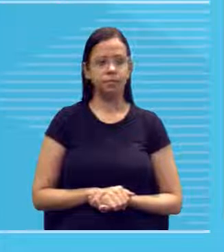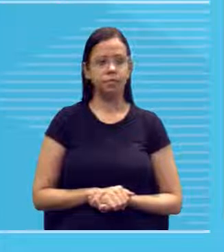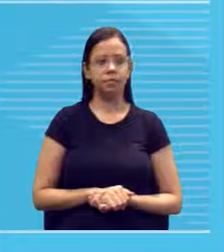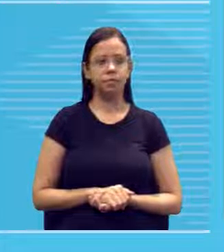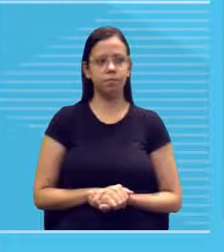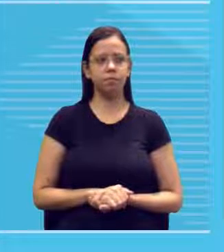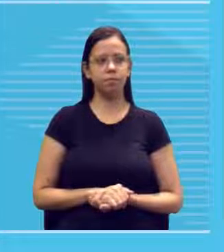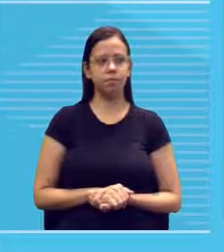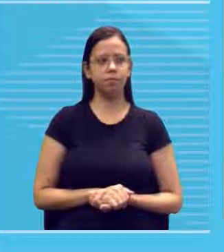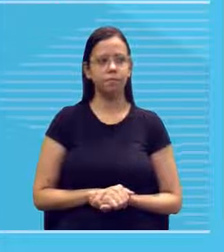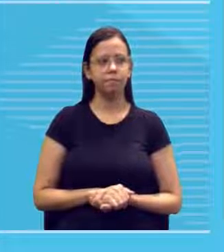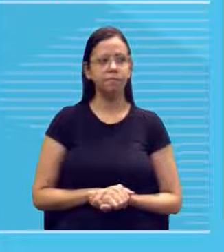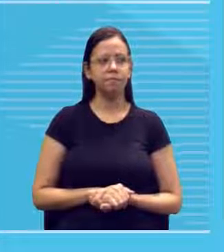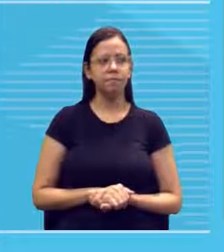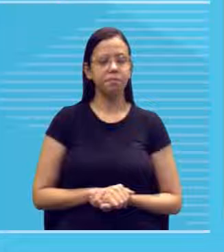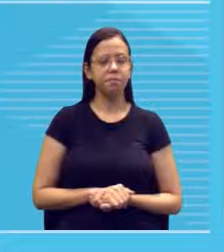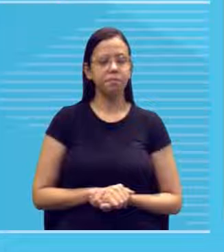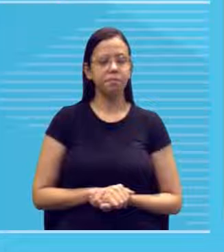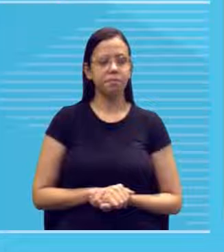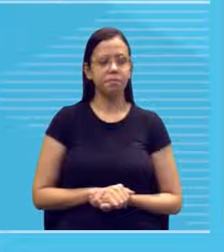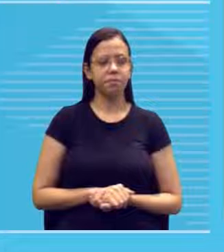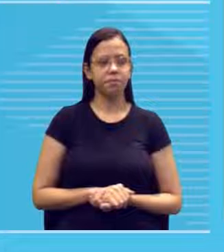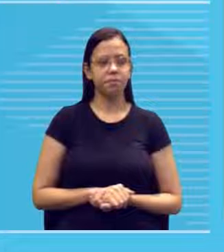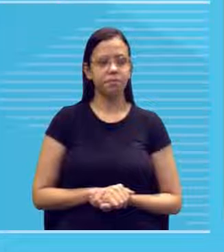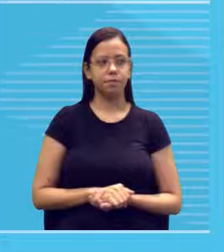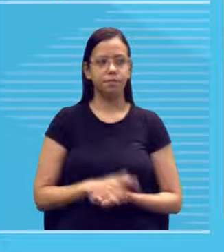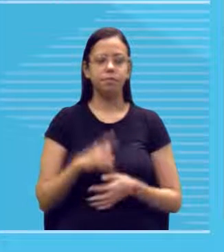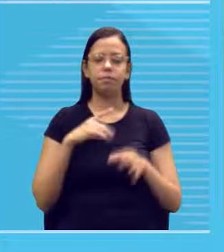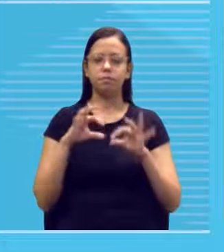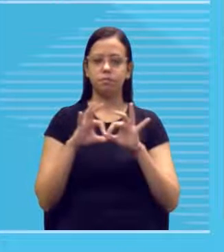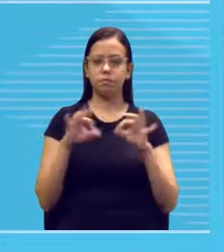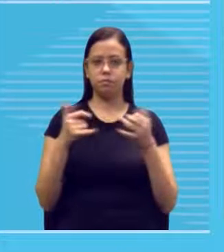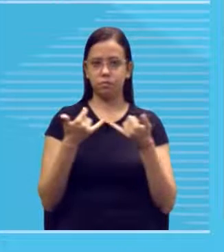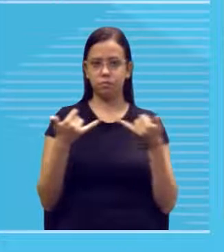né seria essa distância aqui de 15 correto